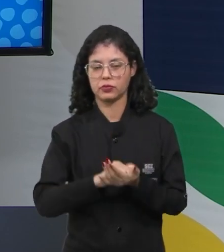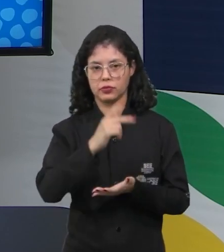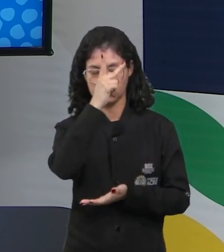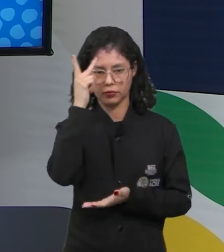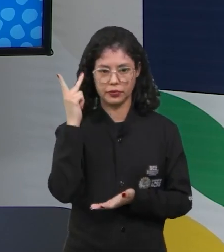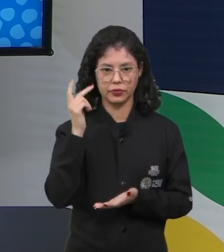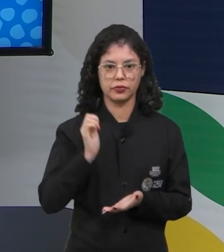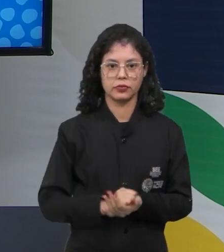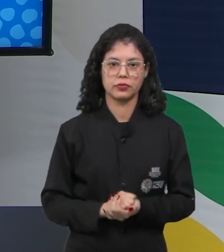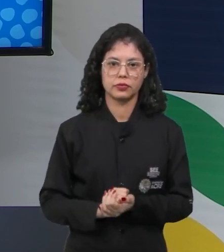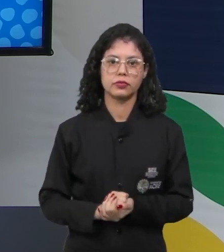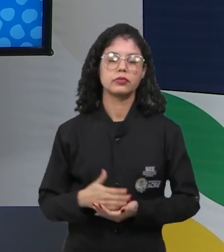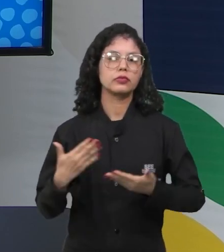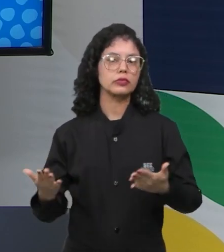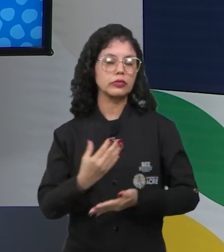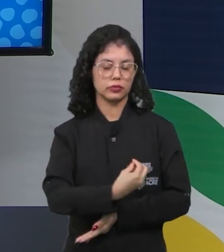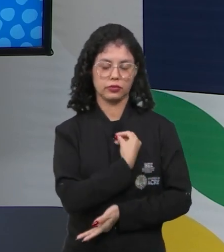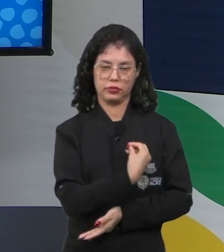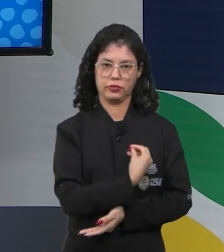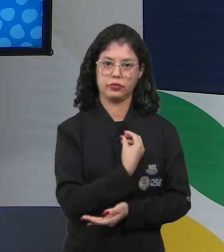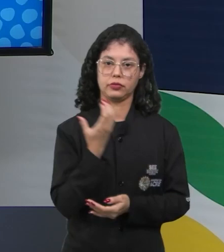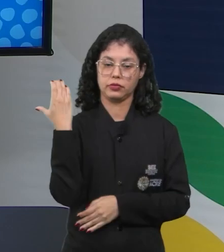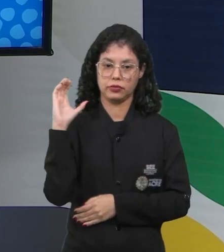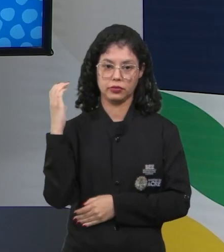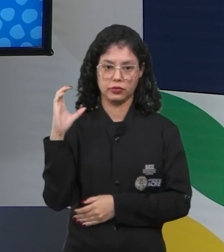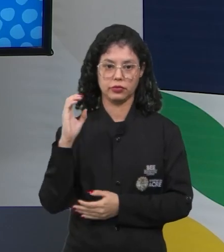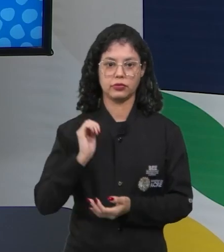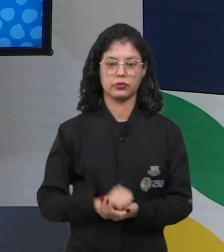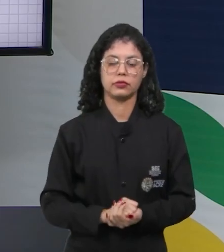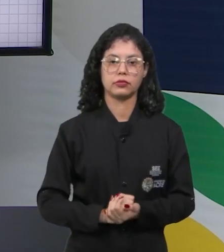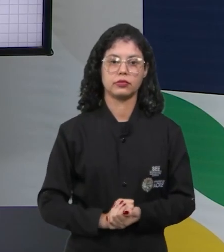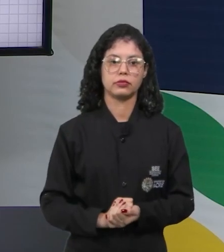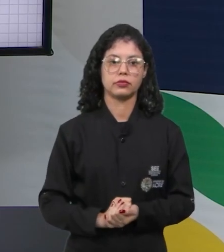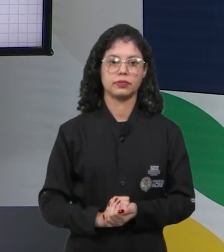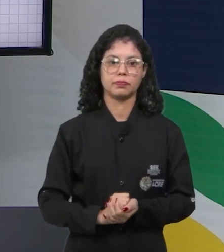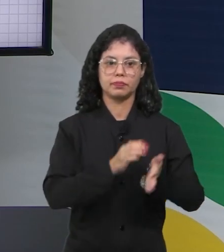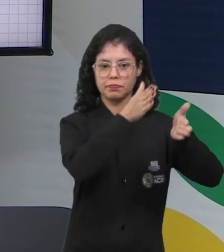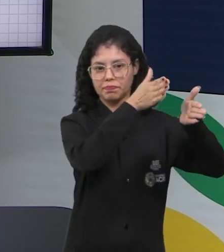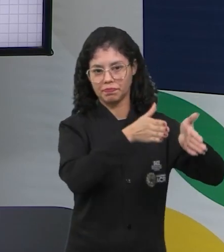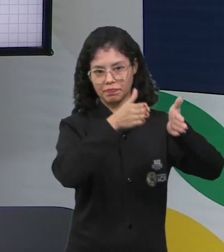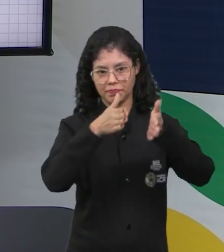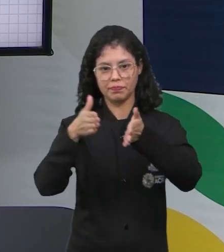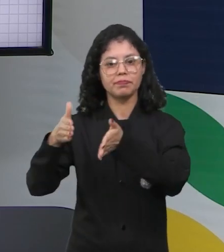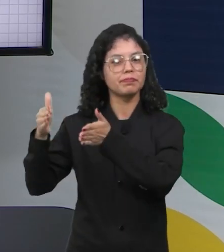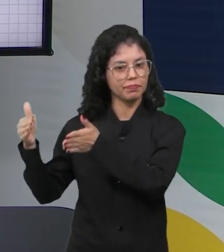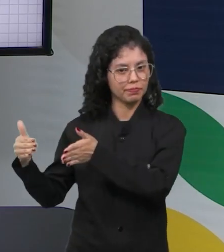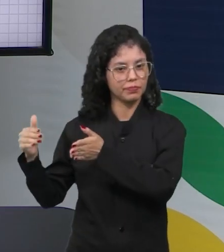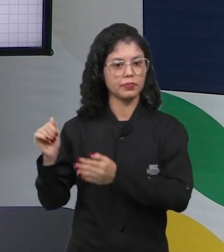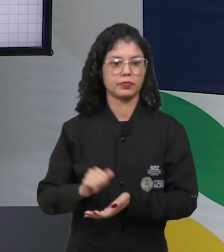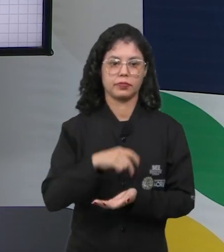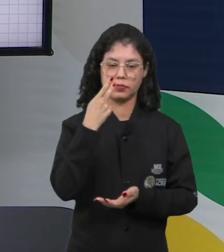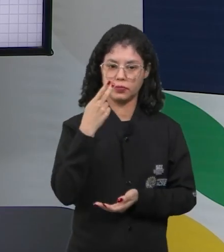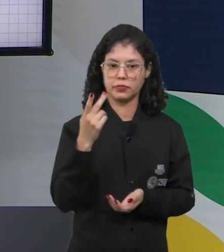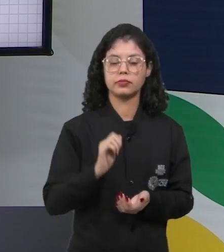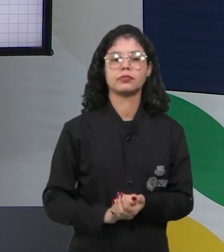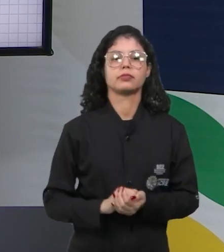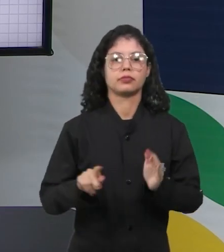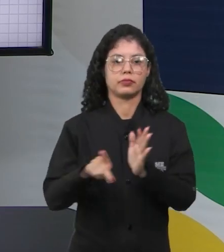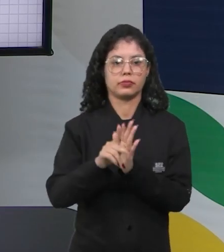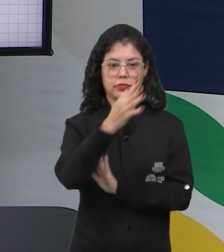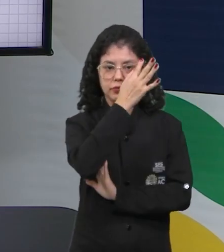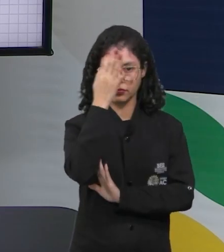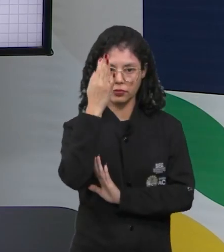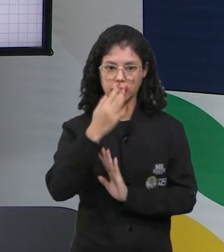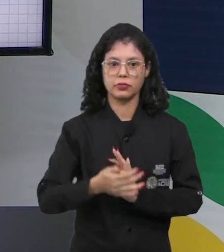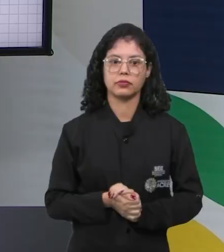que dedicaram as suas vidas à ciência. Então, a gente vai ver agora uma linha do tempo falando a respeito dessa história ali da